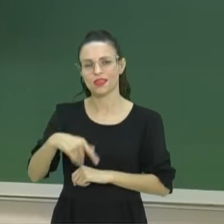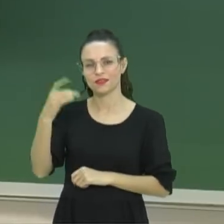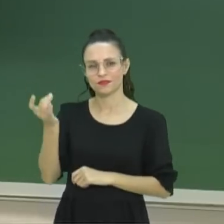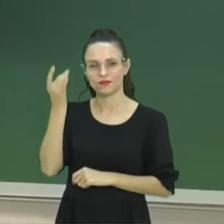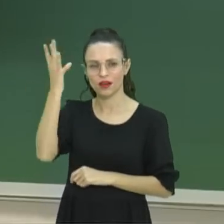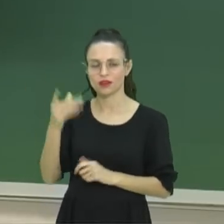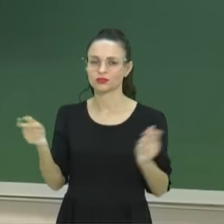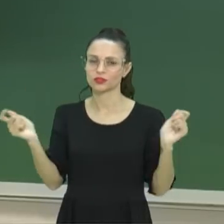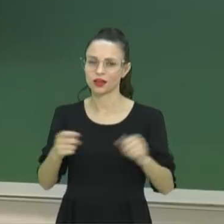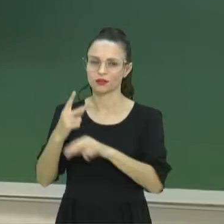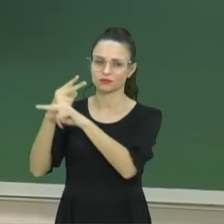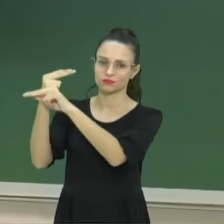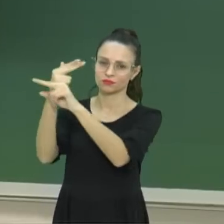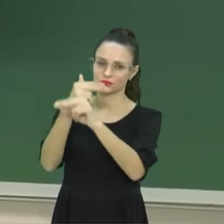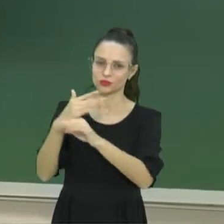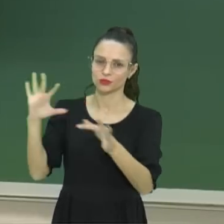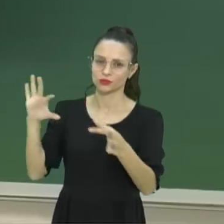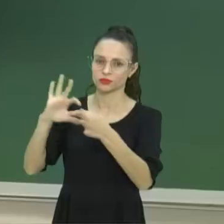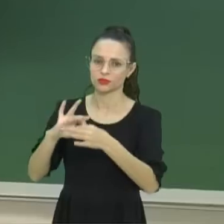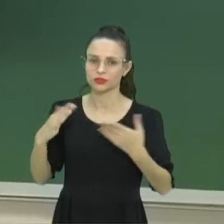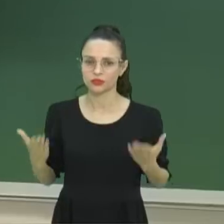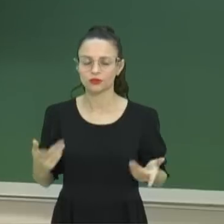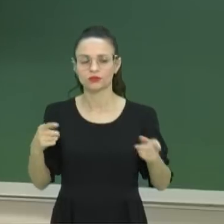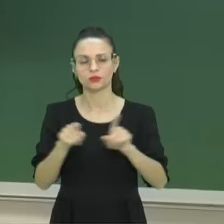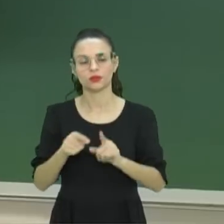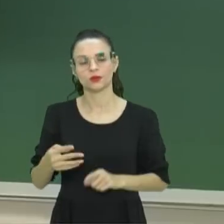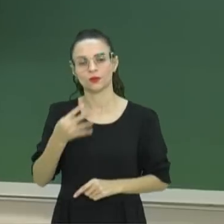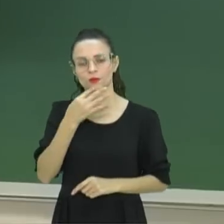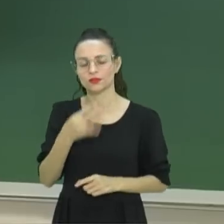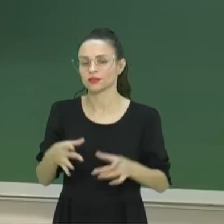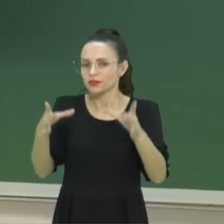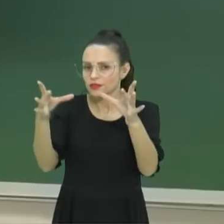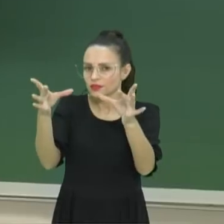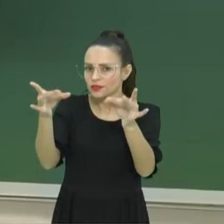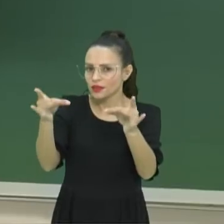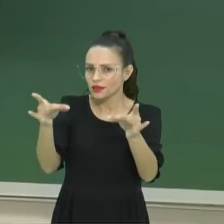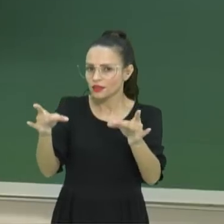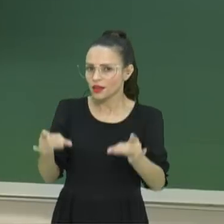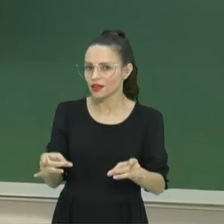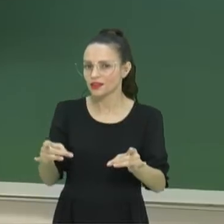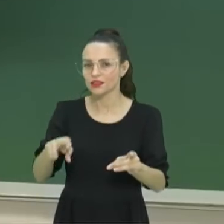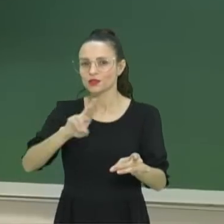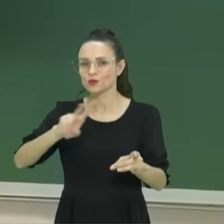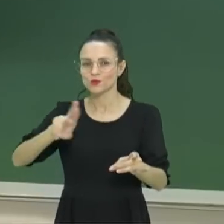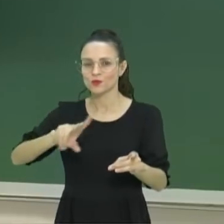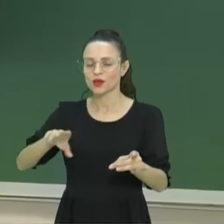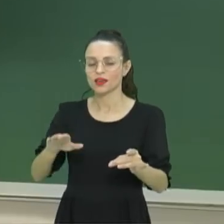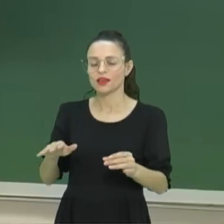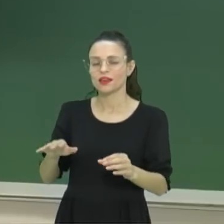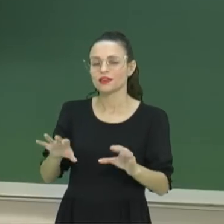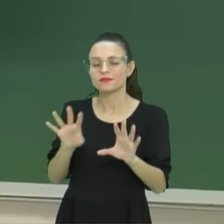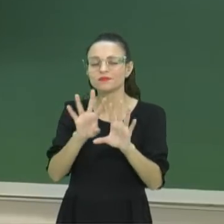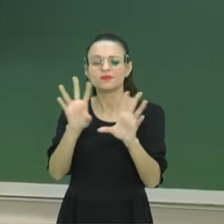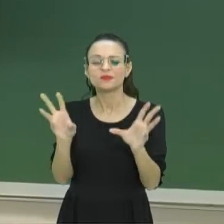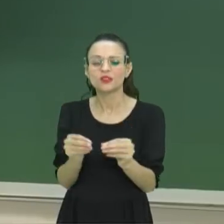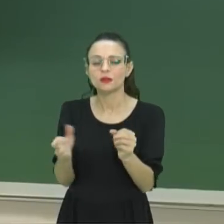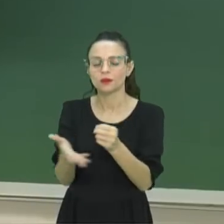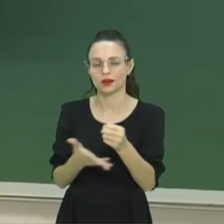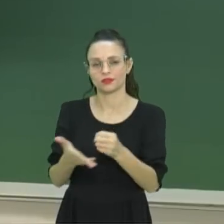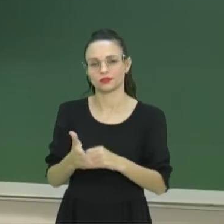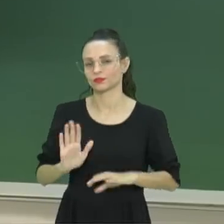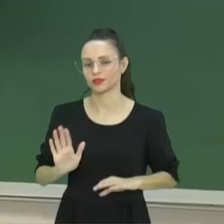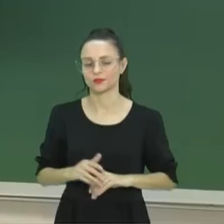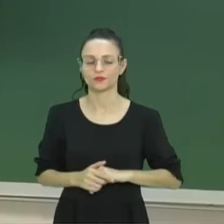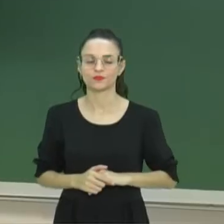e possível, né? E conhecer no detalhe, não é apenas de uma maneira generalizada como